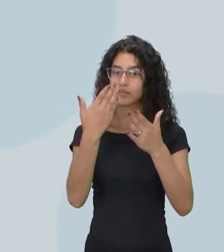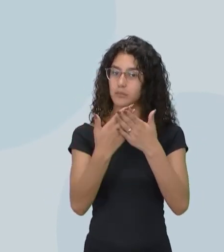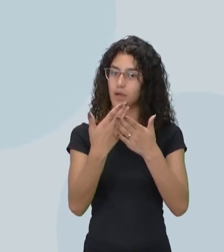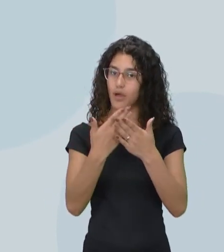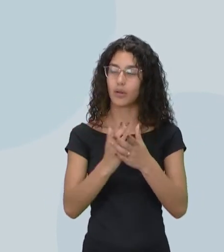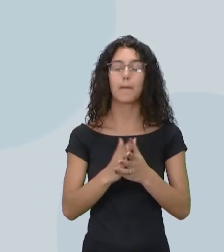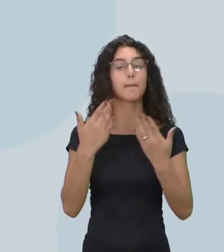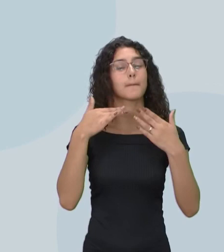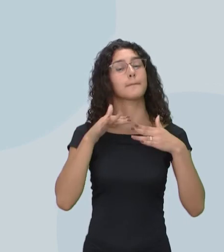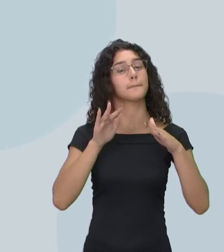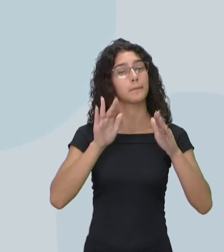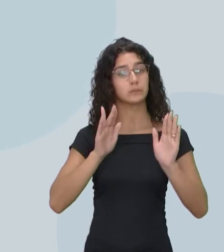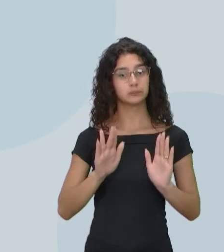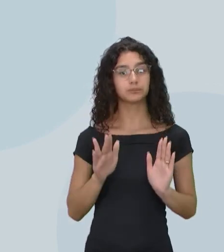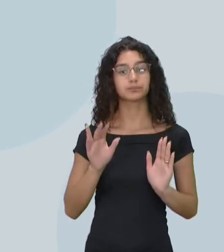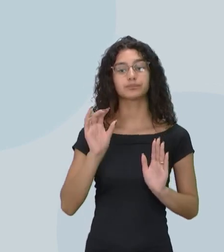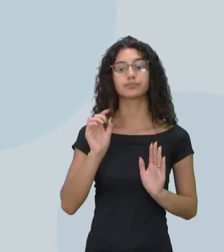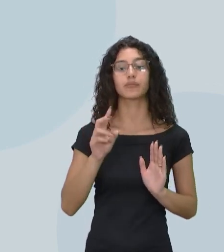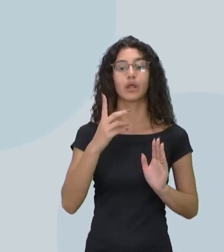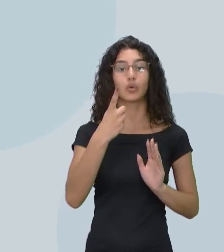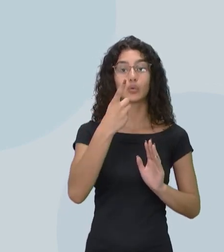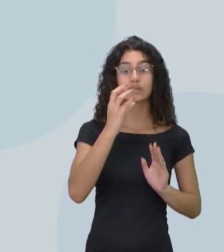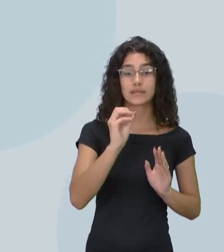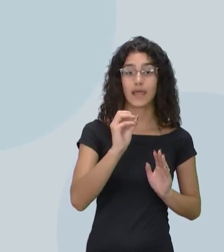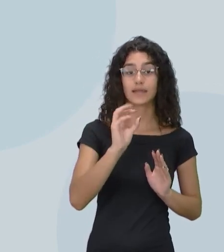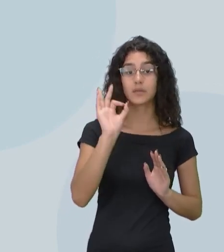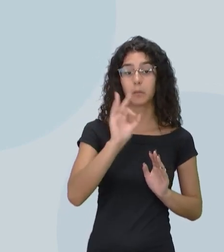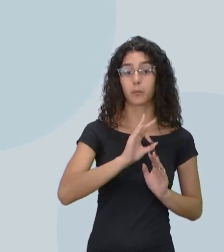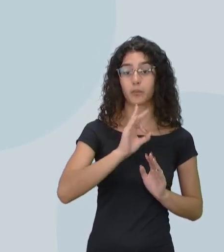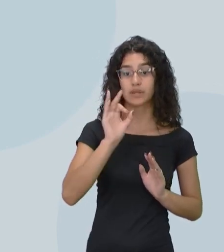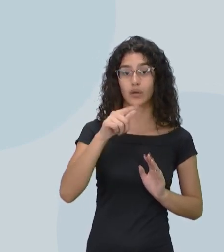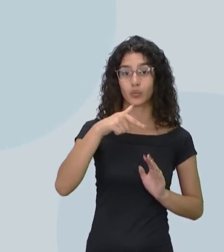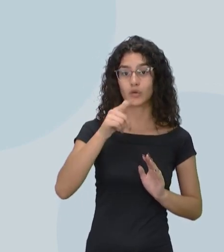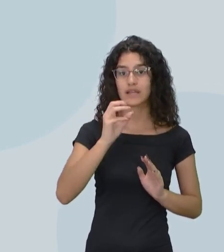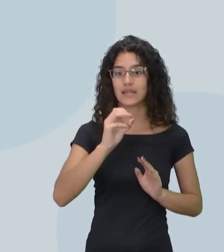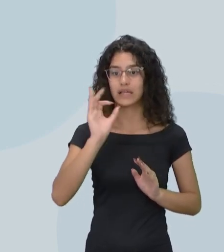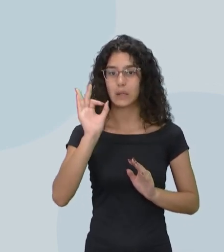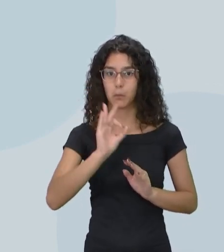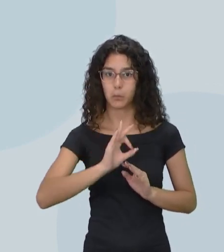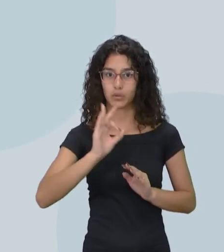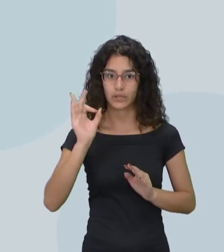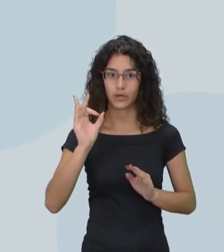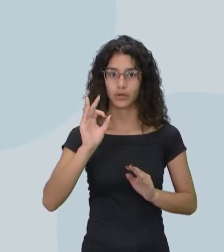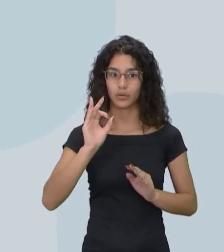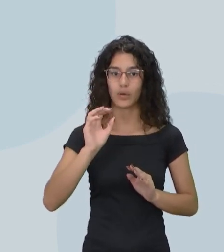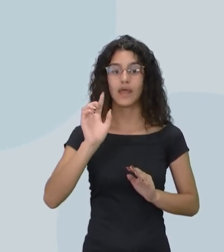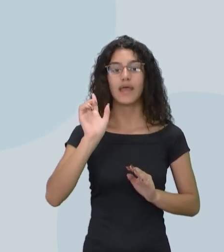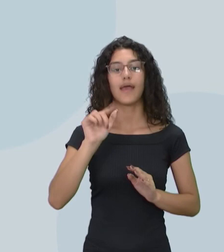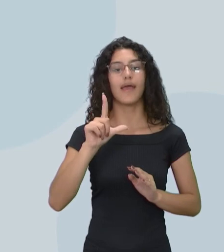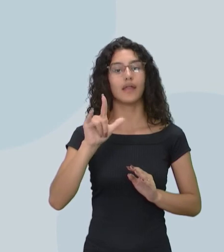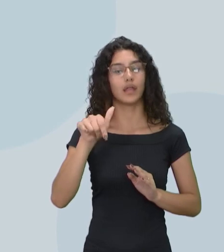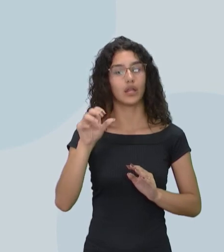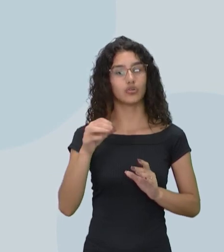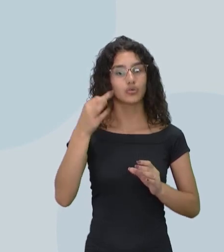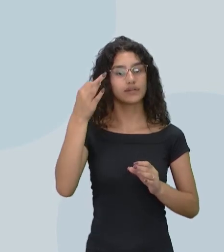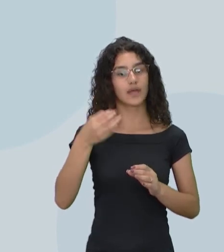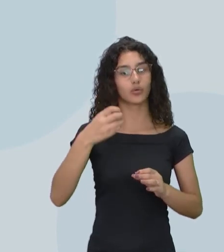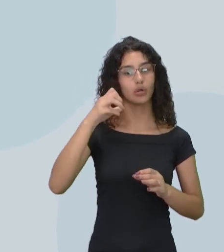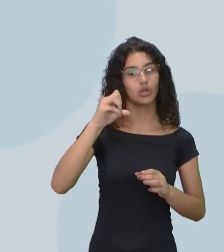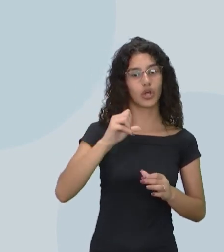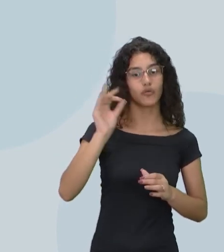aula. Mas somente dos 10% desses 70 milhões são lixões controlados e